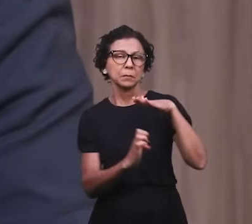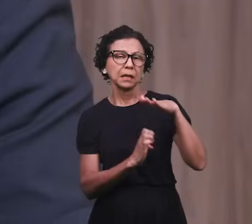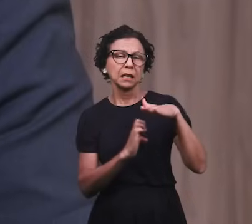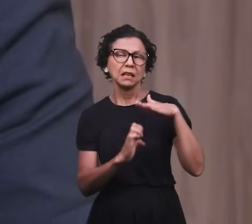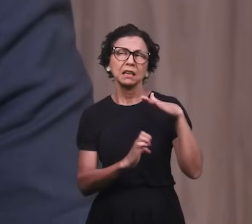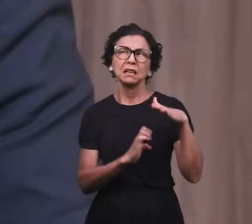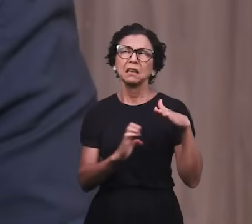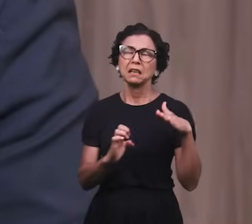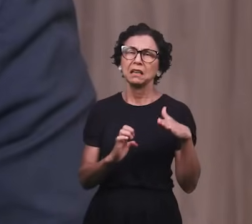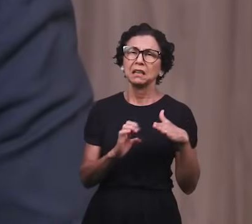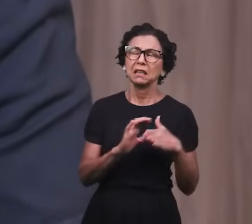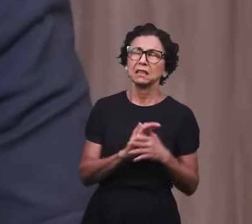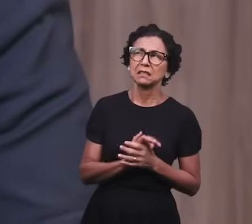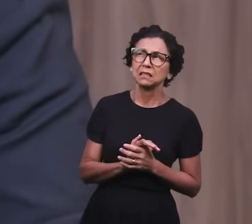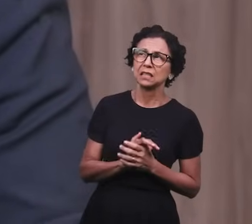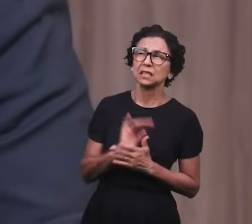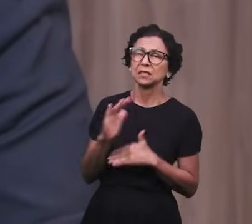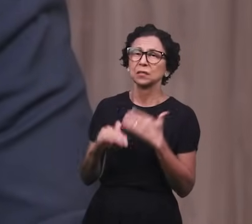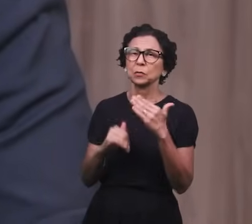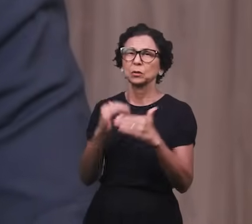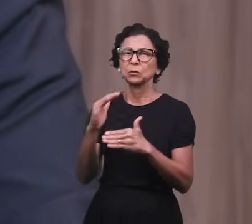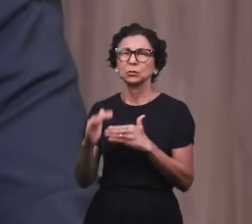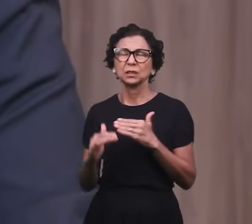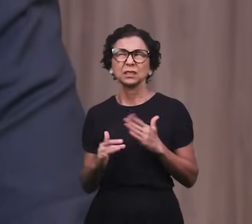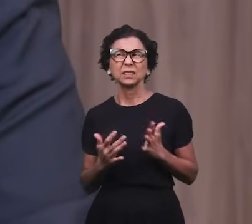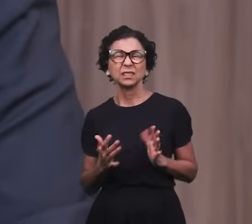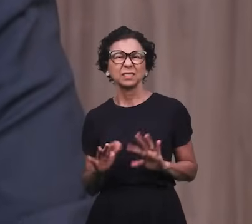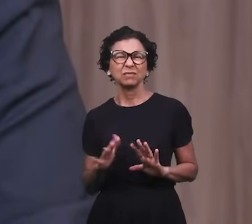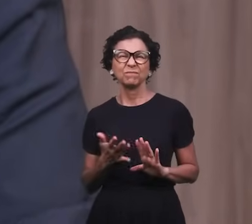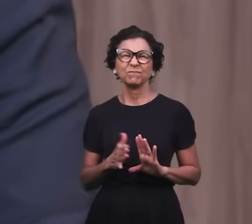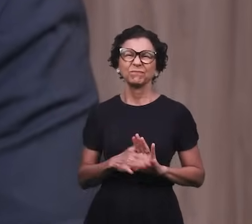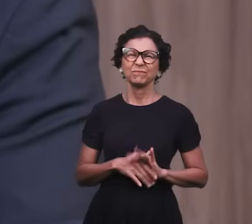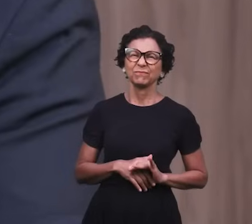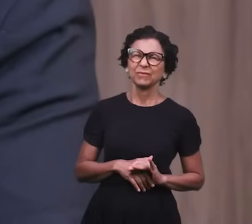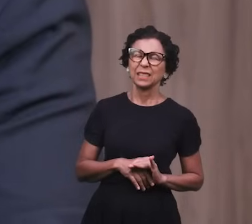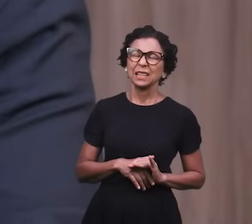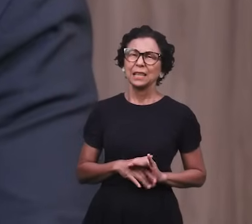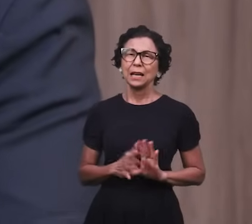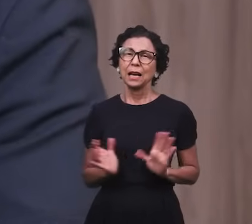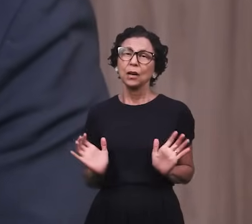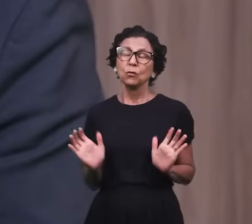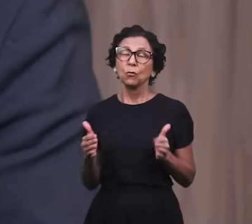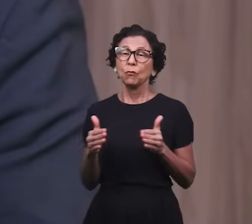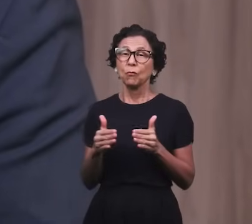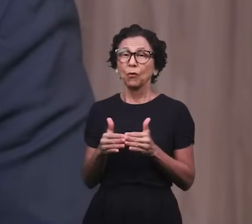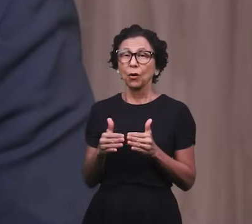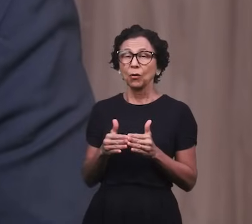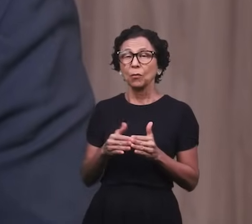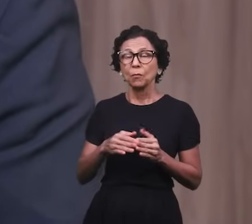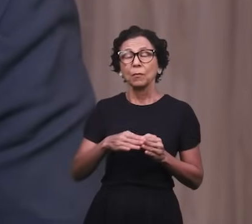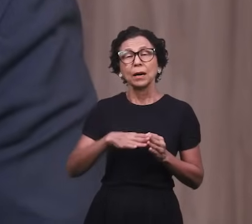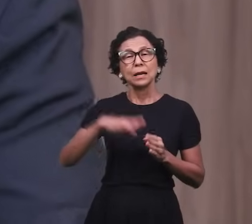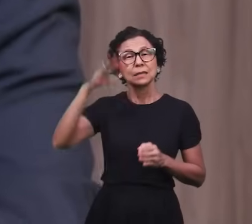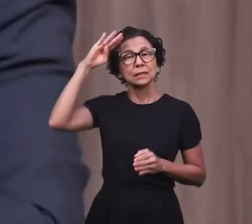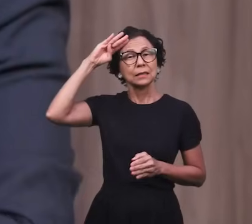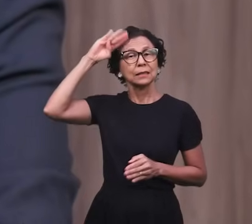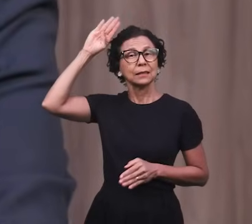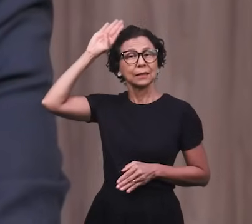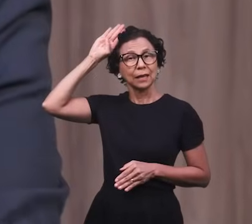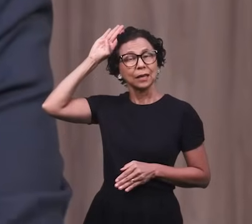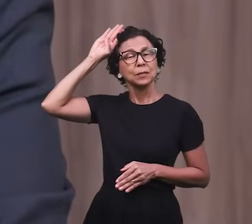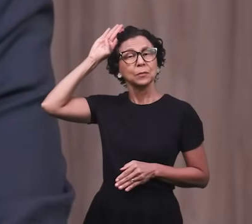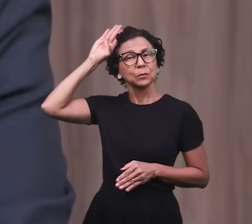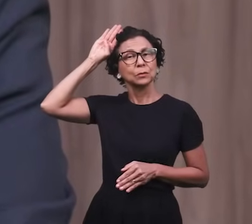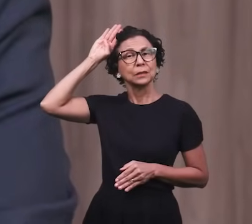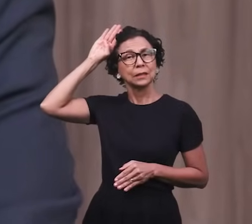pessoas. Ficou muito aquela conquista, mas mais para o lado de meio acadêmico, né? Uhum. Mas quando surgem